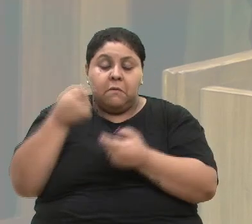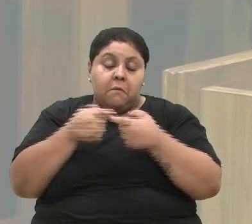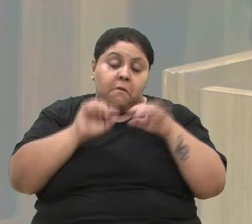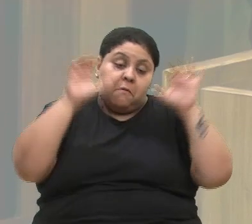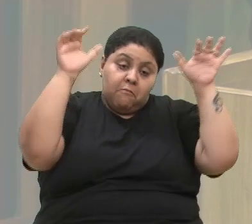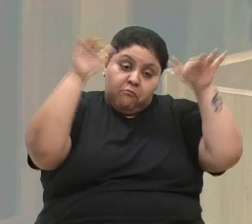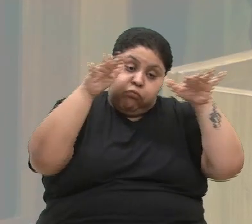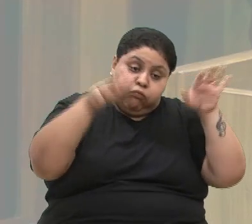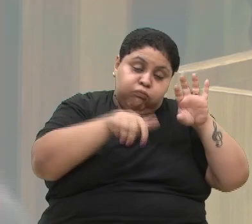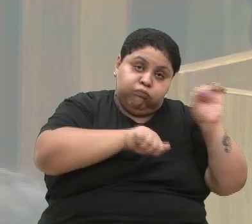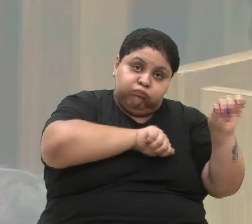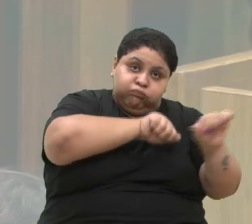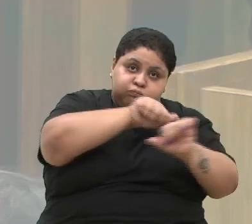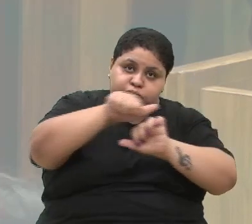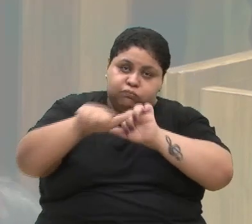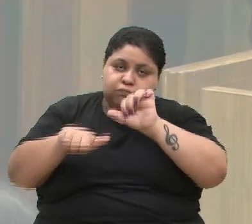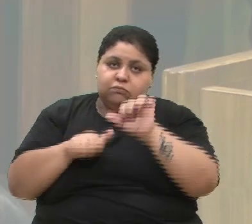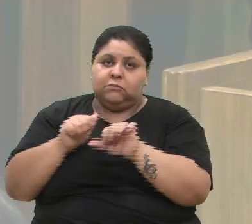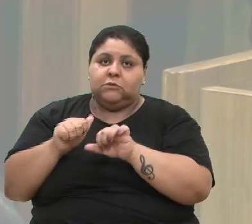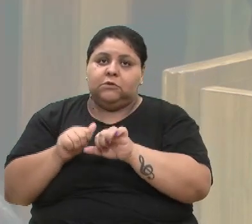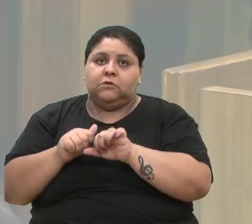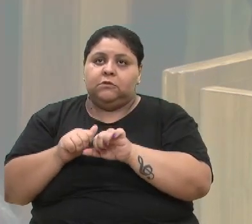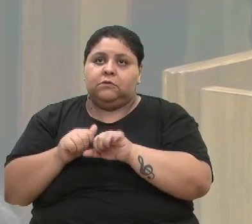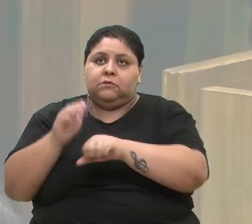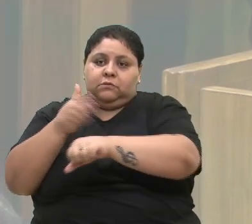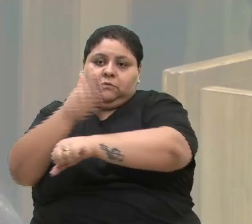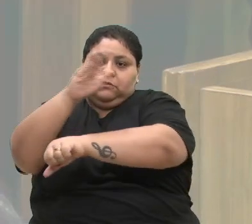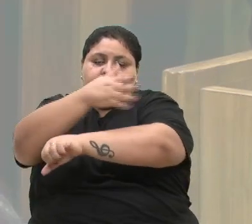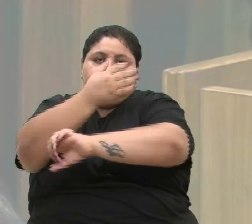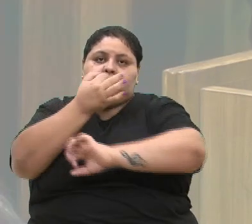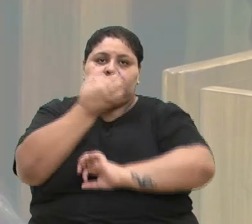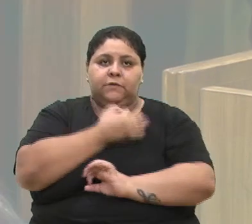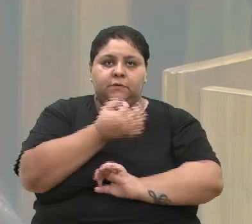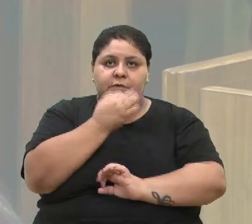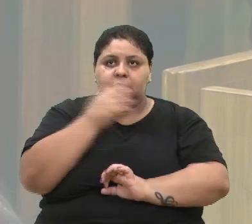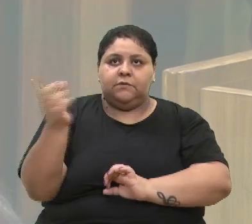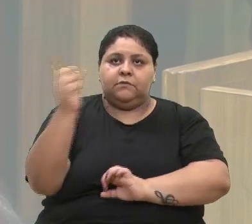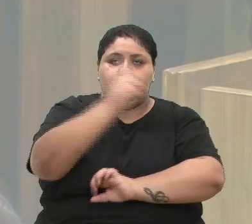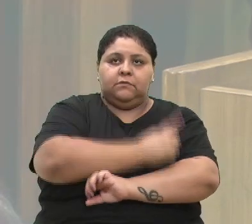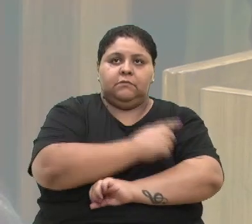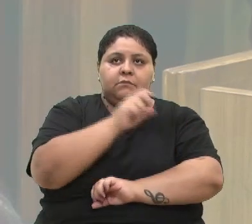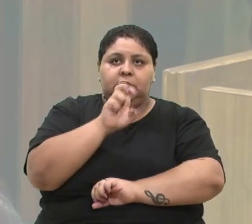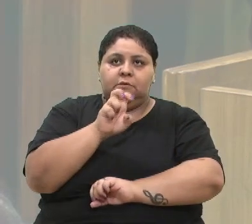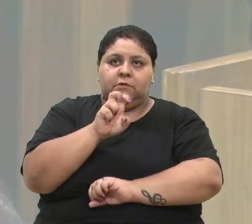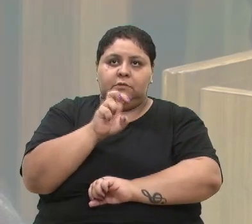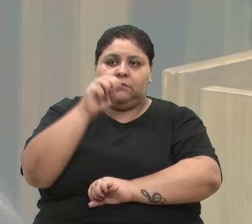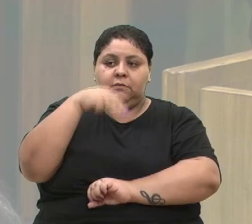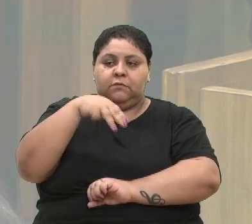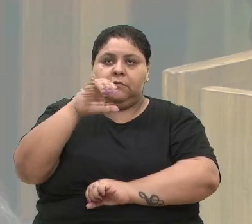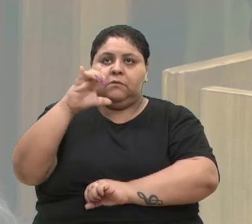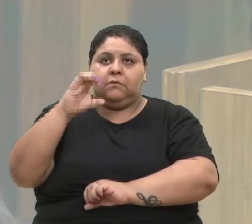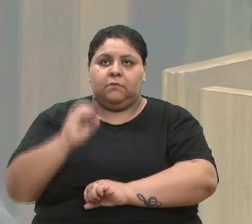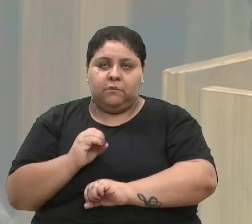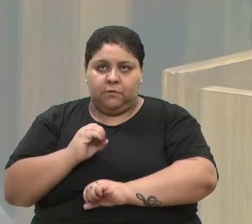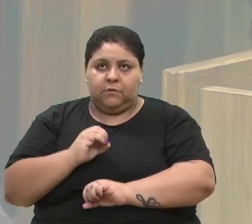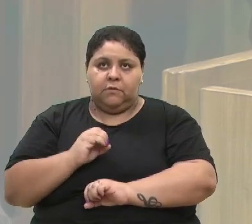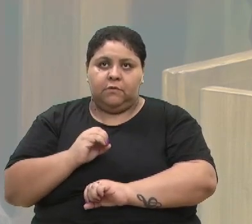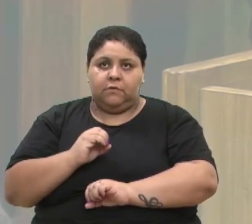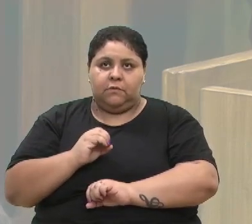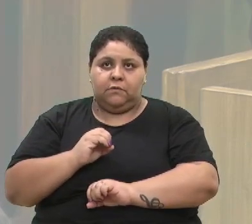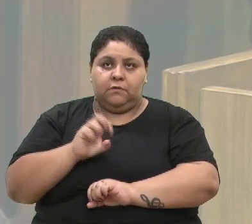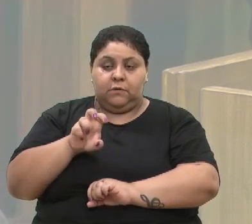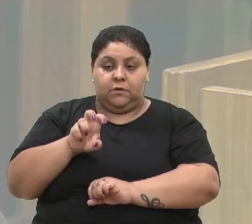foi transferido agora para os pavilhão da Festa da Uva no dia 5/5. Quer dizer, dia 5 do mês que